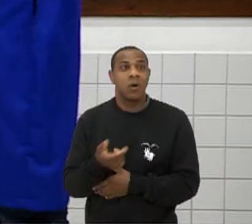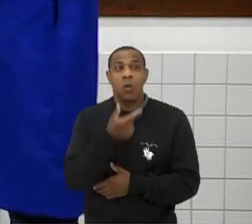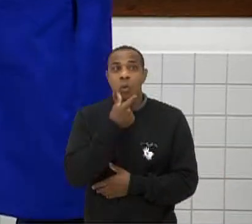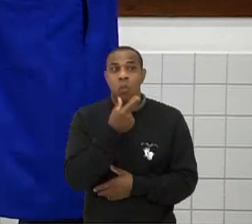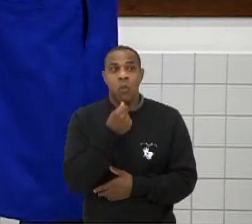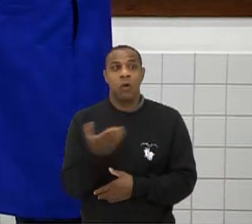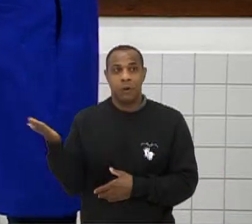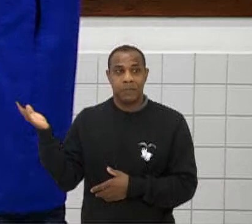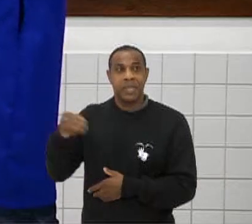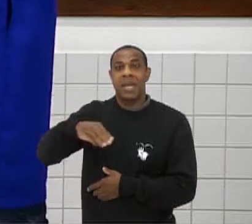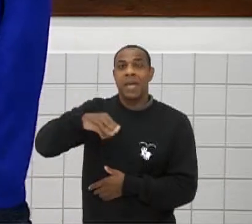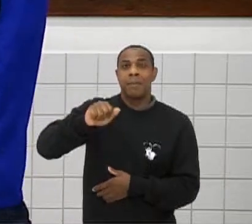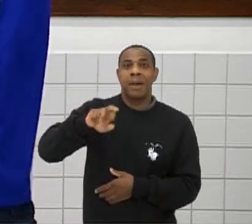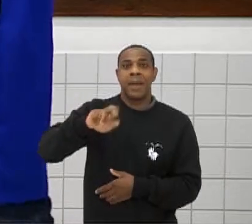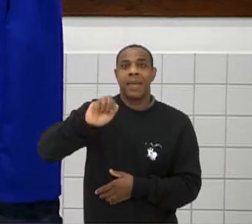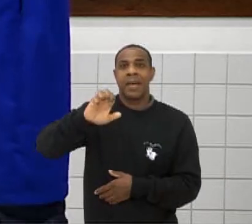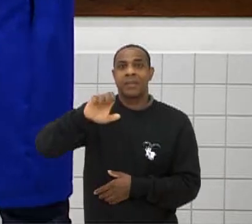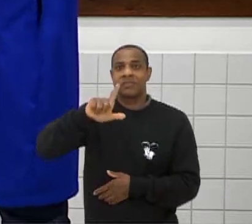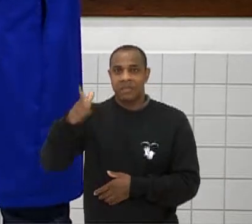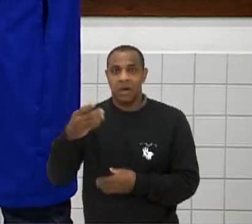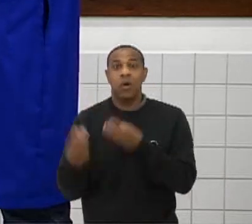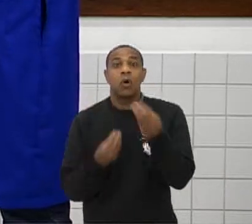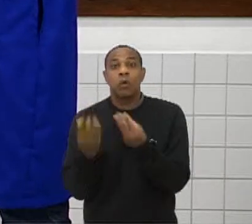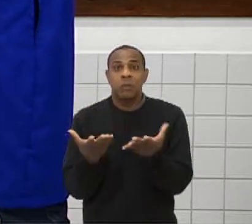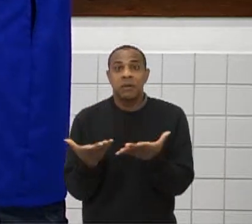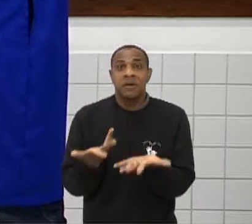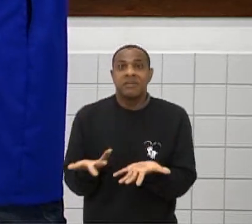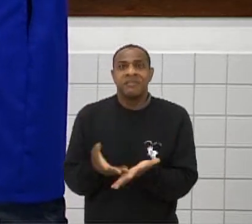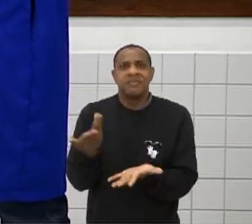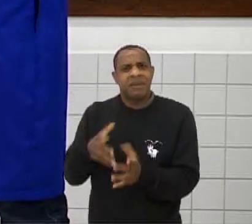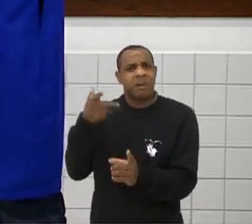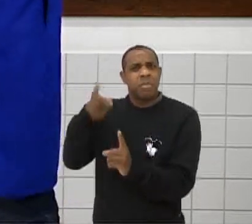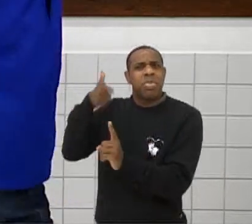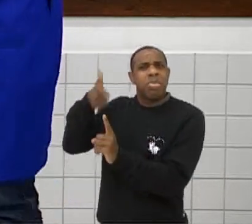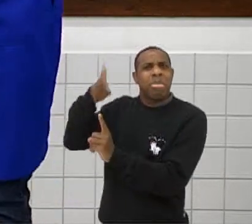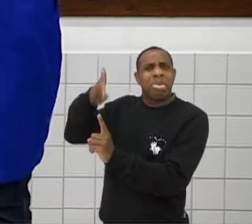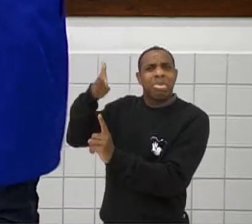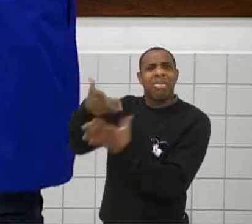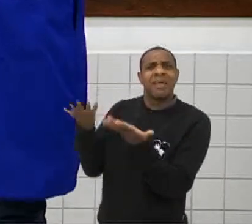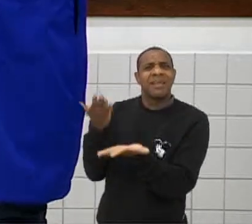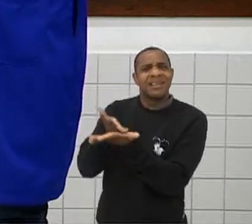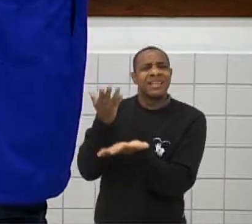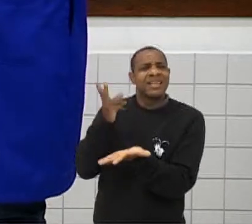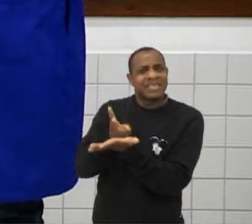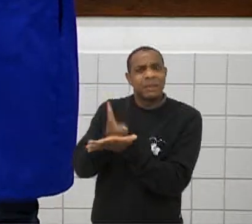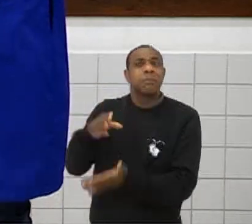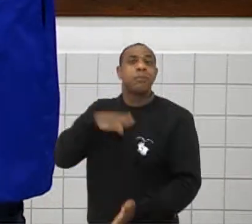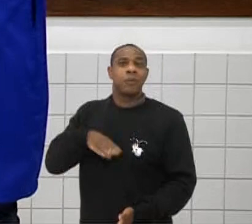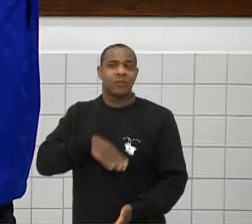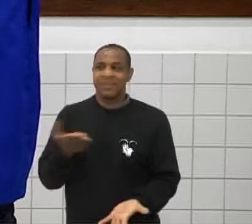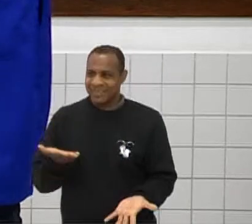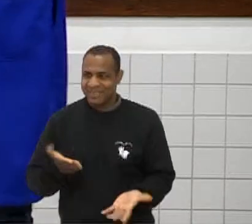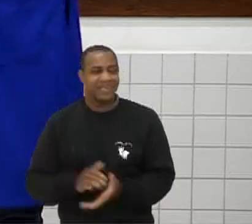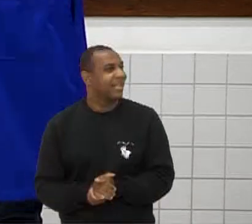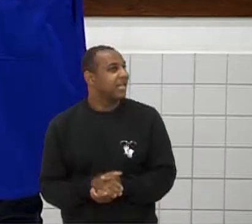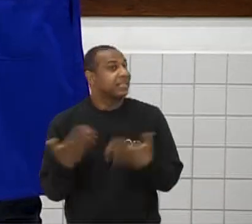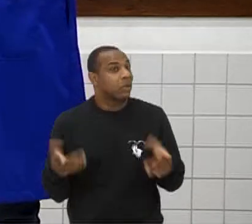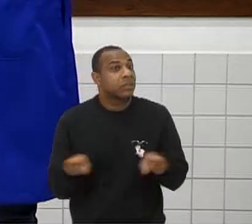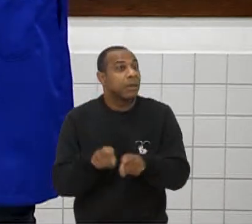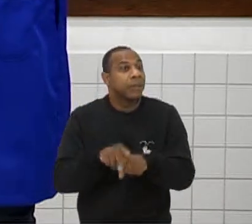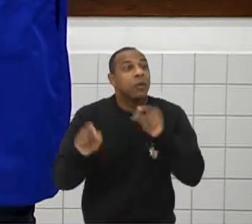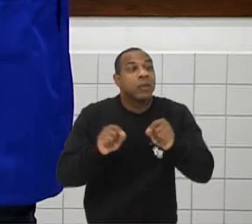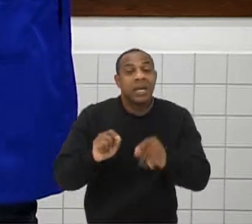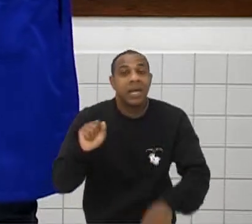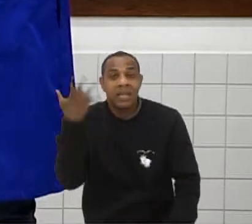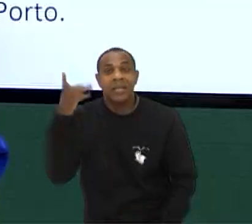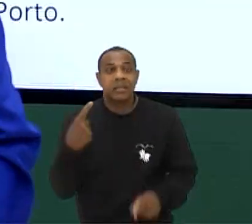Beresford, que vai governar, ele vai ser muito criticado pelos portugueses, vai ser muito criticado. Além do mais, a elevação do Brasil à